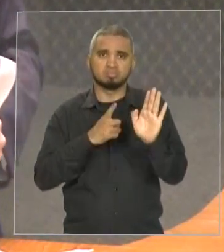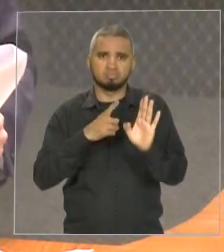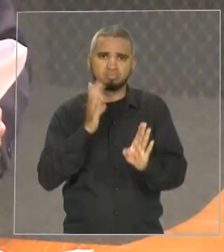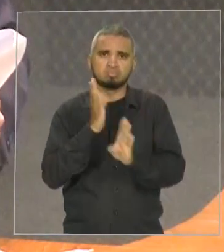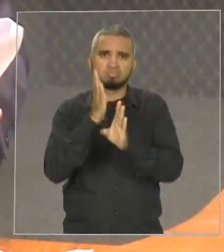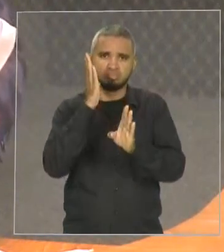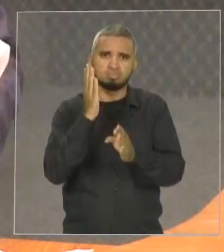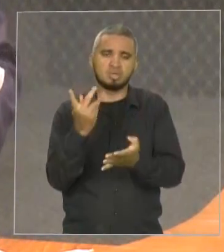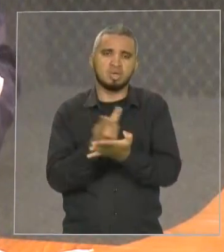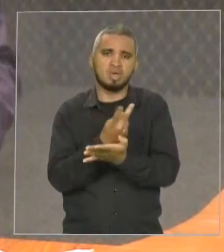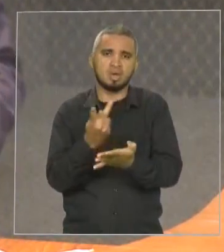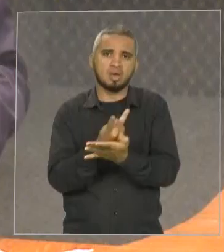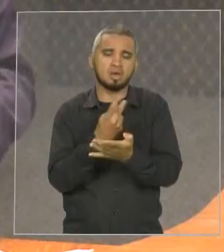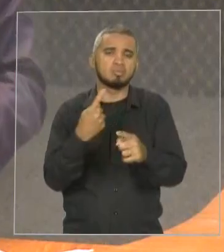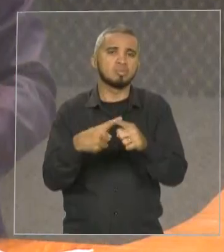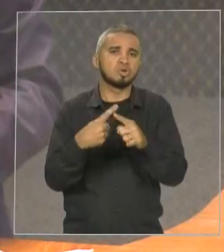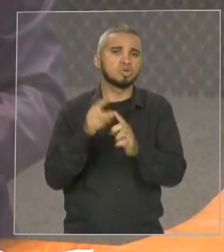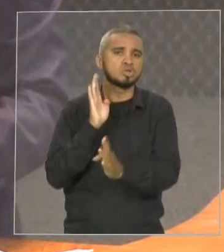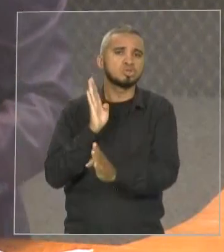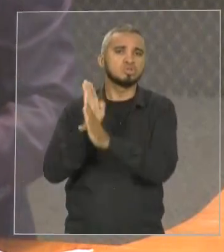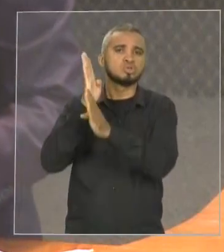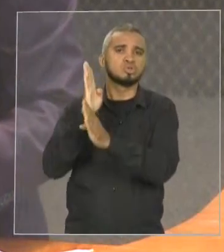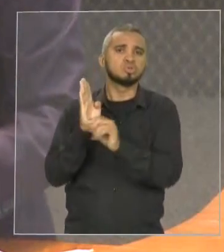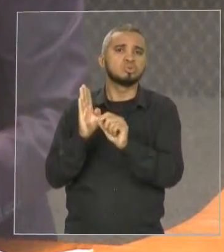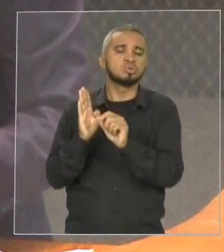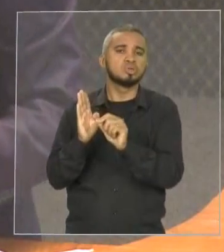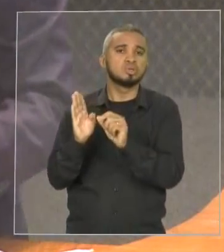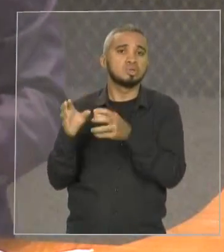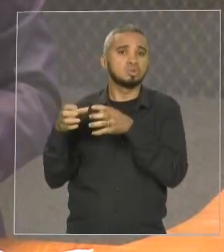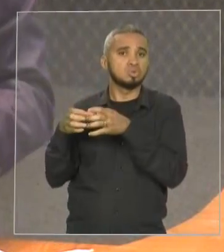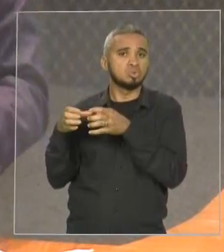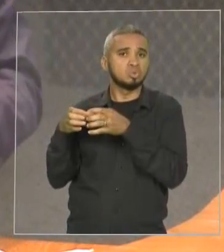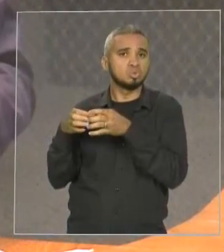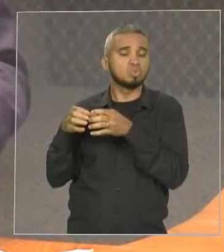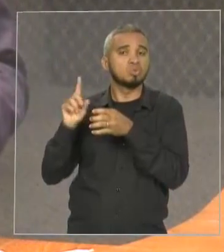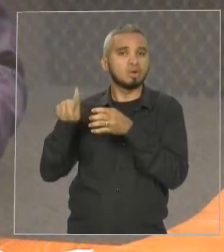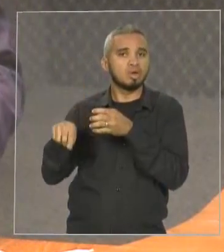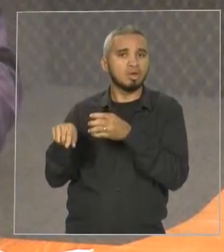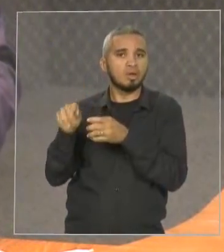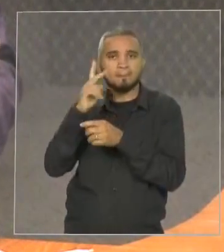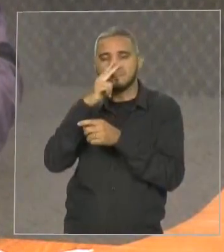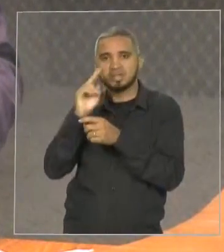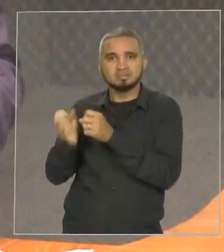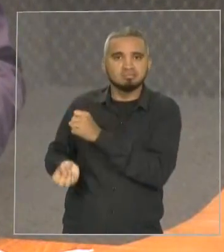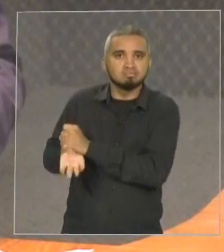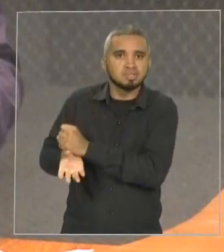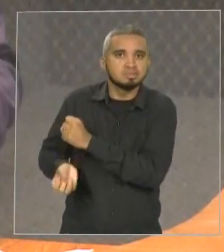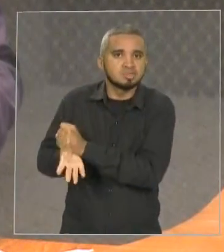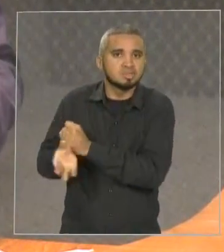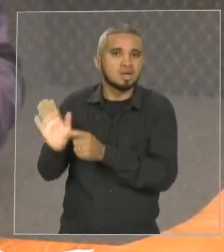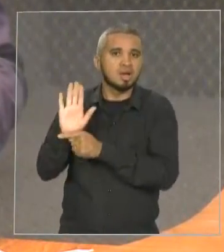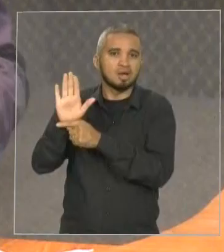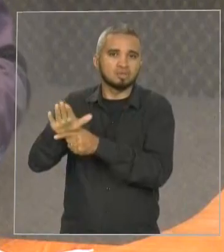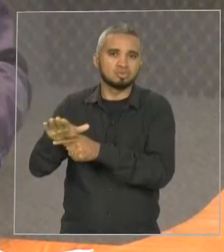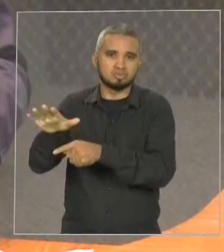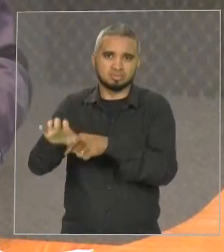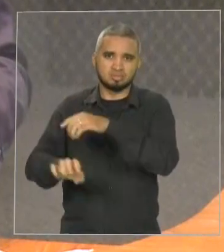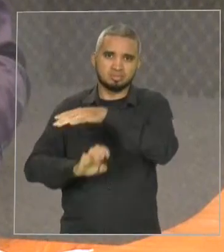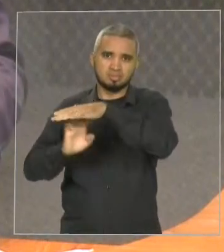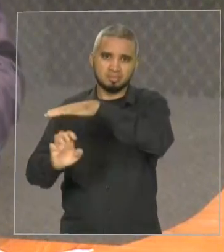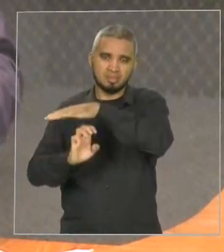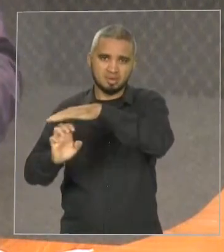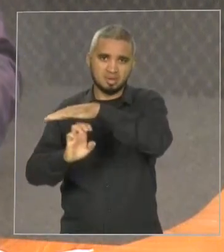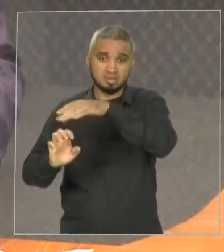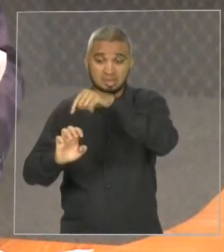a favorecimentos e a possibilidade de contratação de entidades sem as condições adequadas para gerenciamento dos